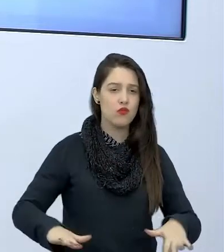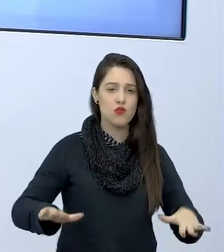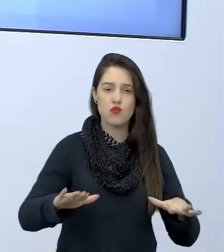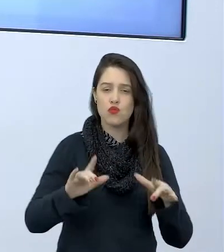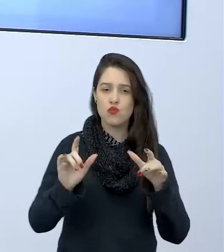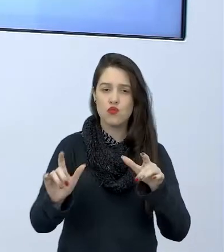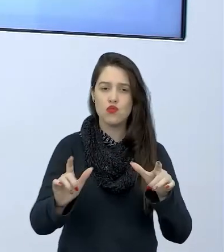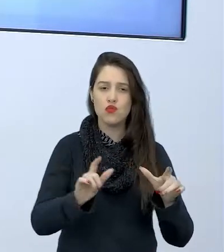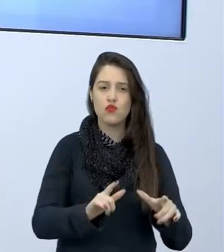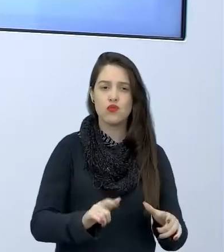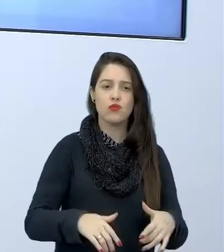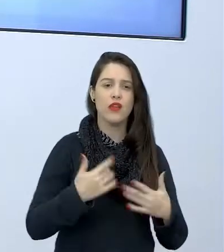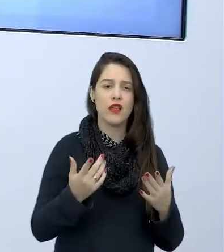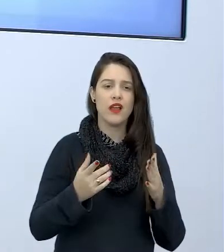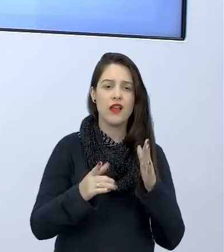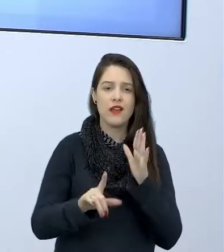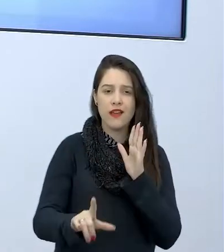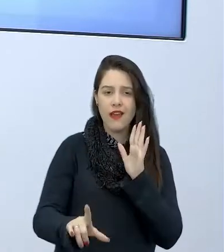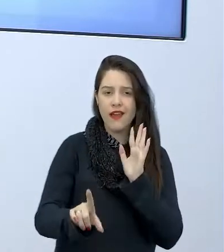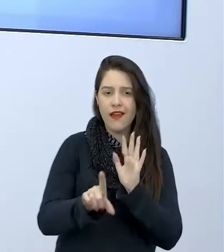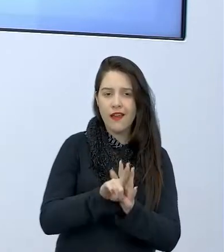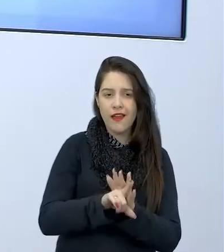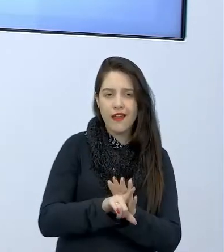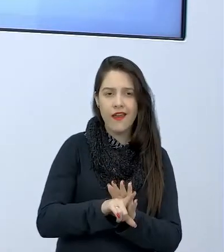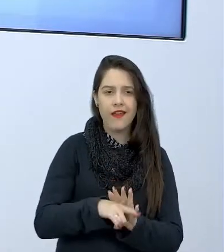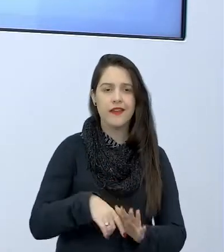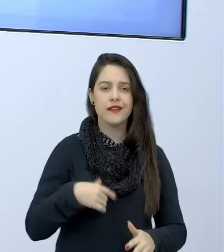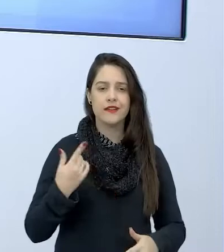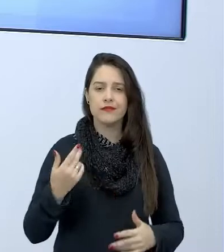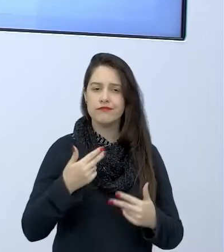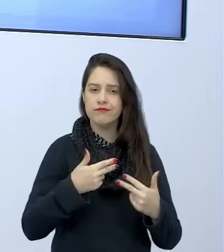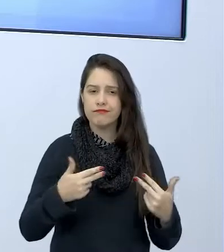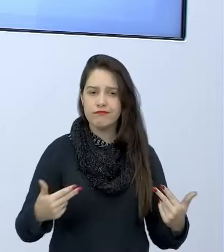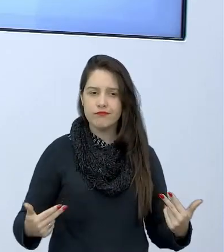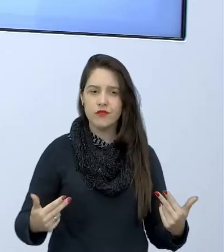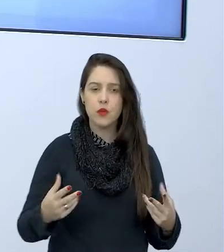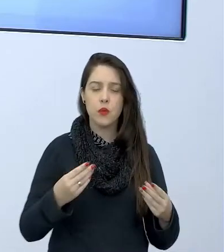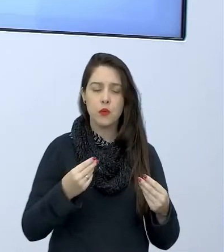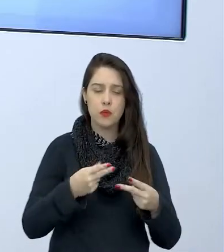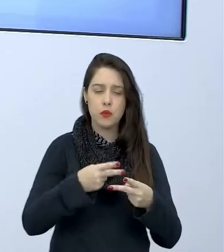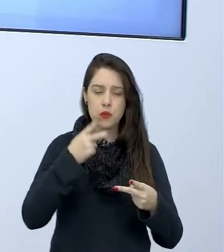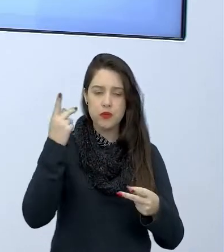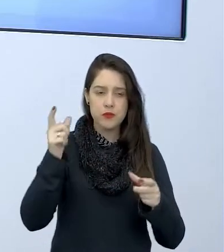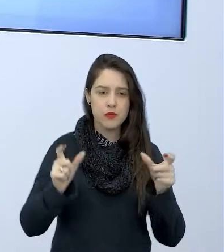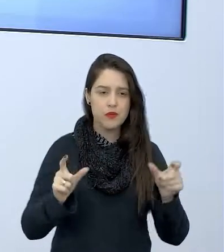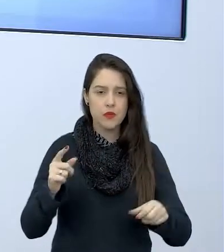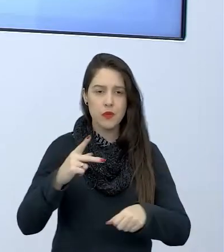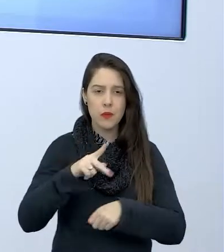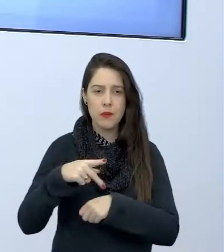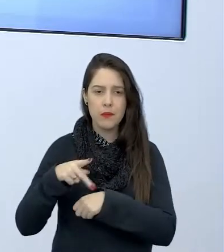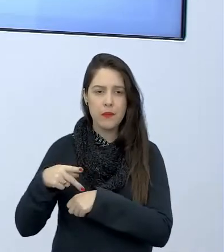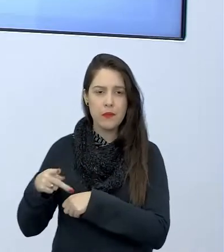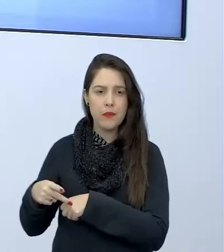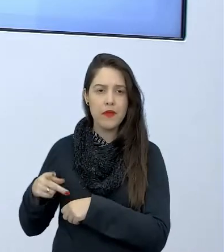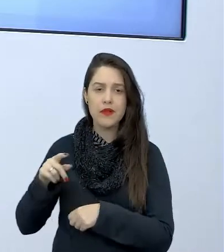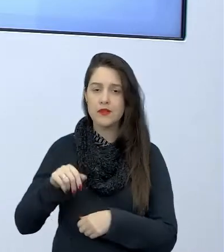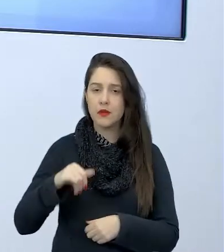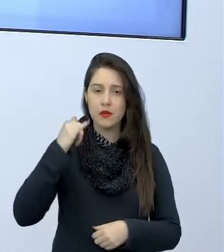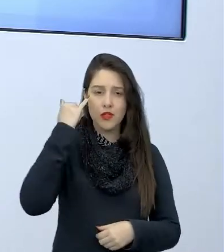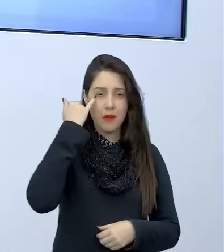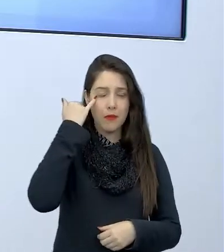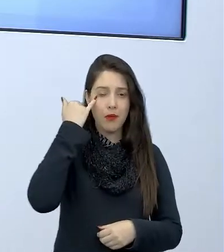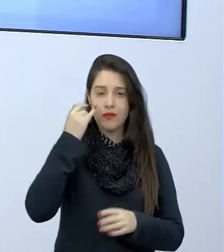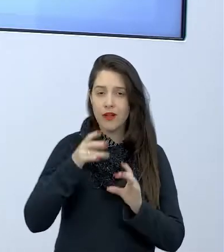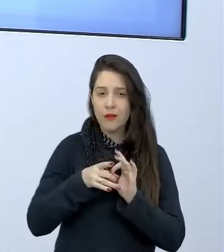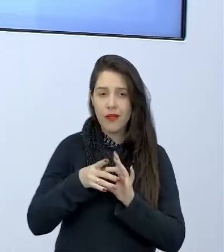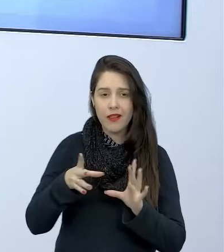exemplo, Armênia. A gente tem o Glicério, que a gente recebe muita gente de outros países. A gente tem Japão Liberdade,